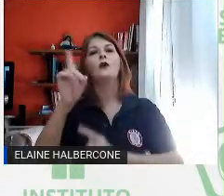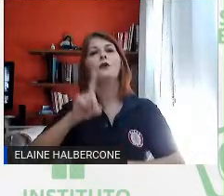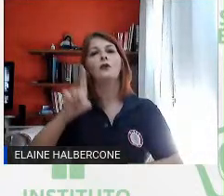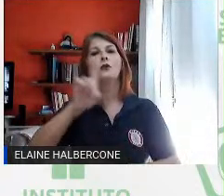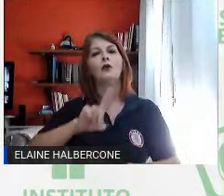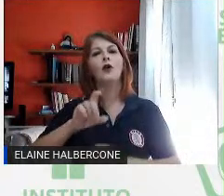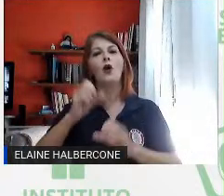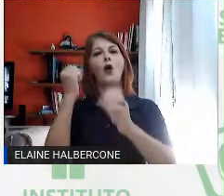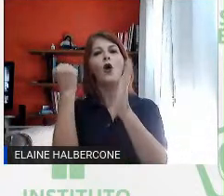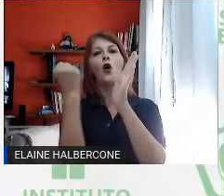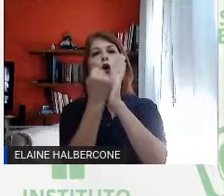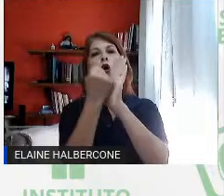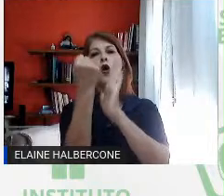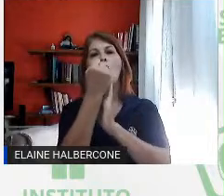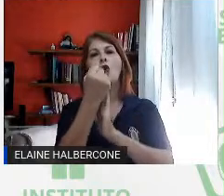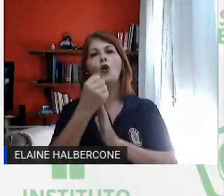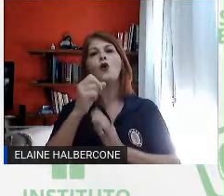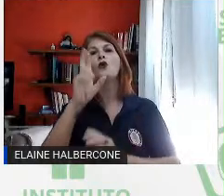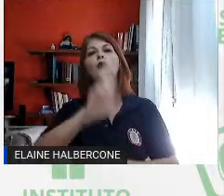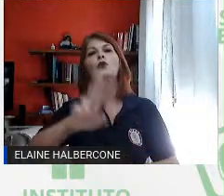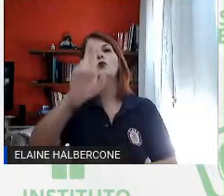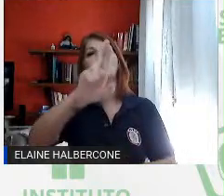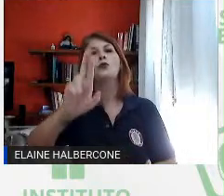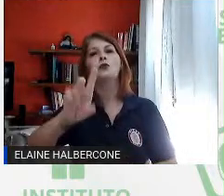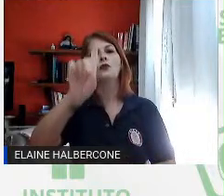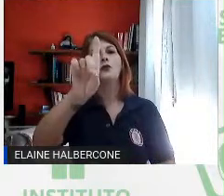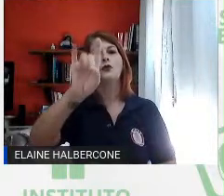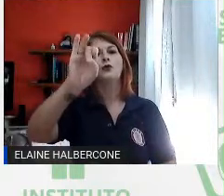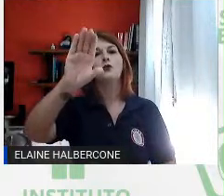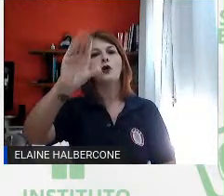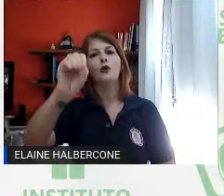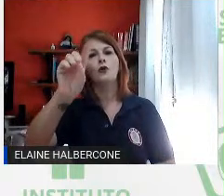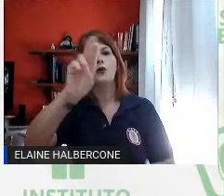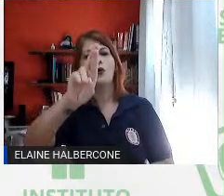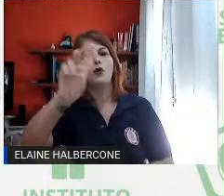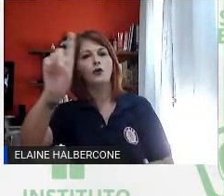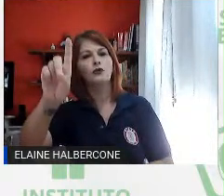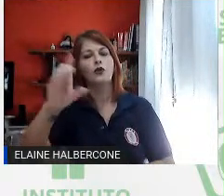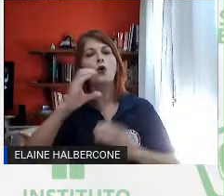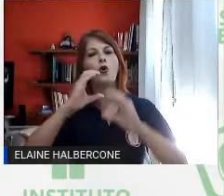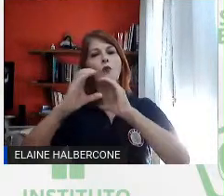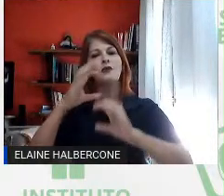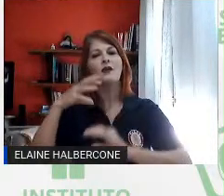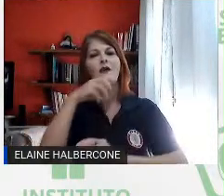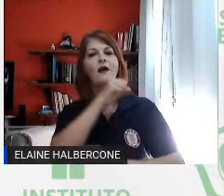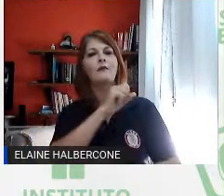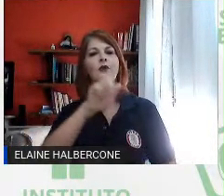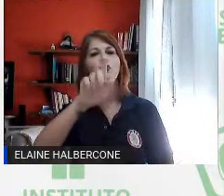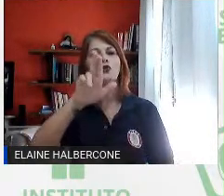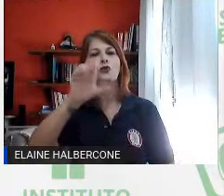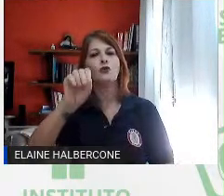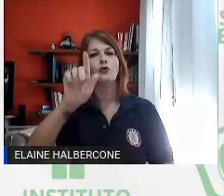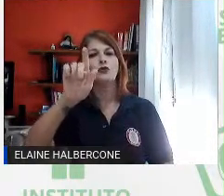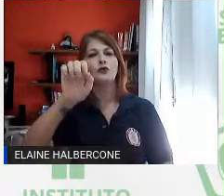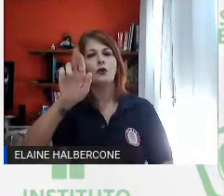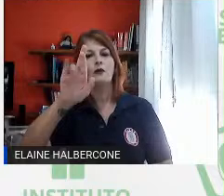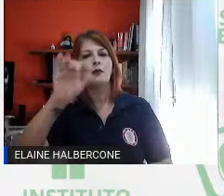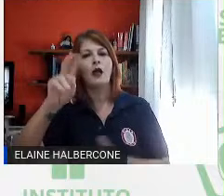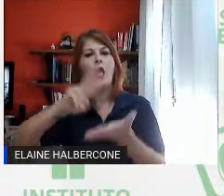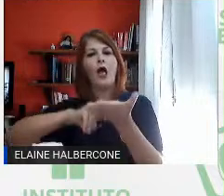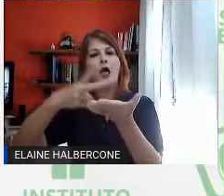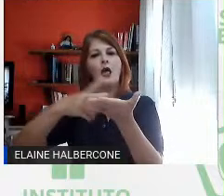de cada plataforma a qual utilizei, que é o Discord, uma plataforma de comunicação instantânea, o GeoGebra, que seria a tradução